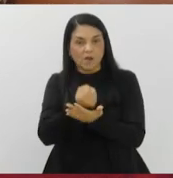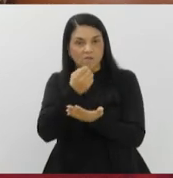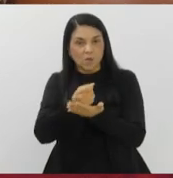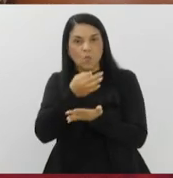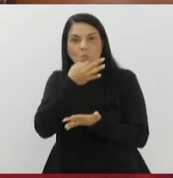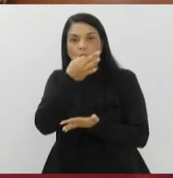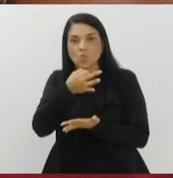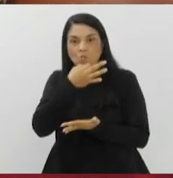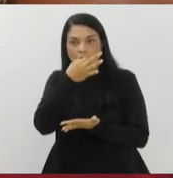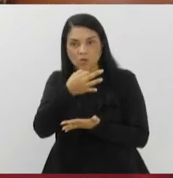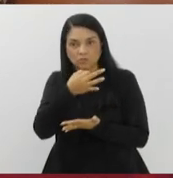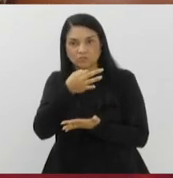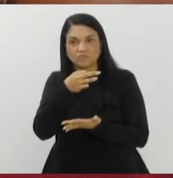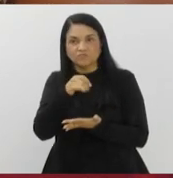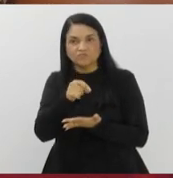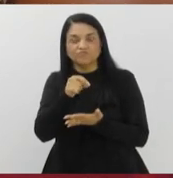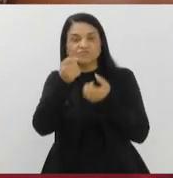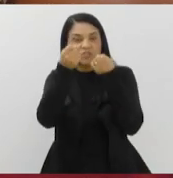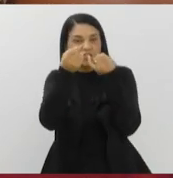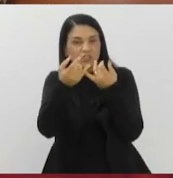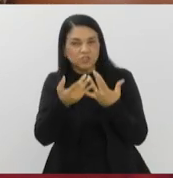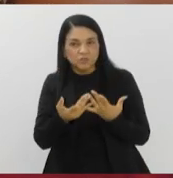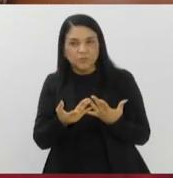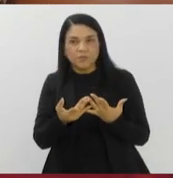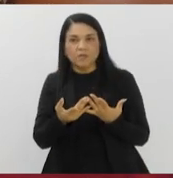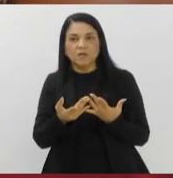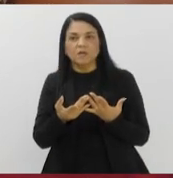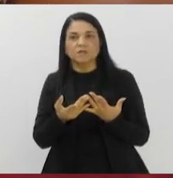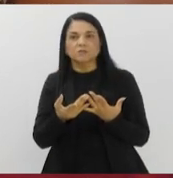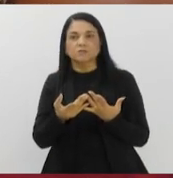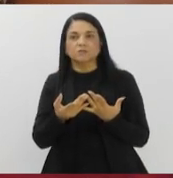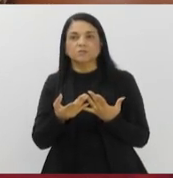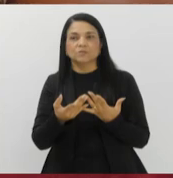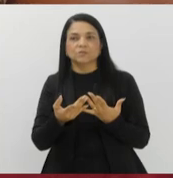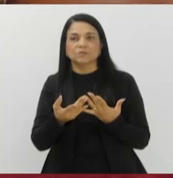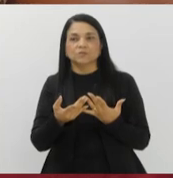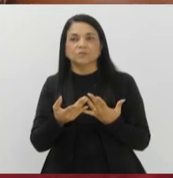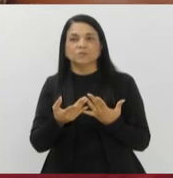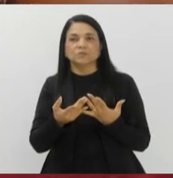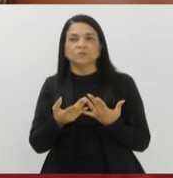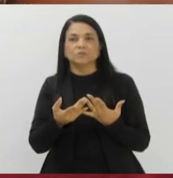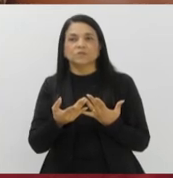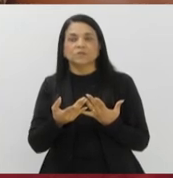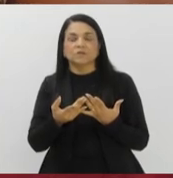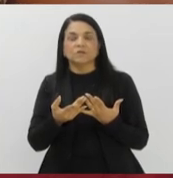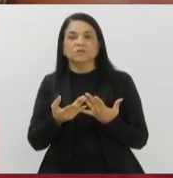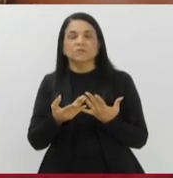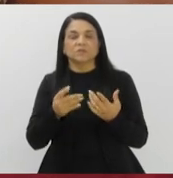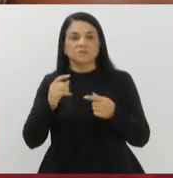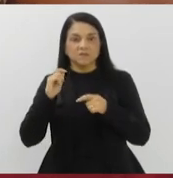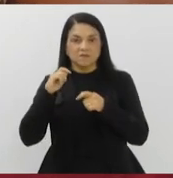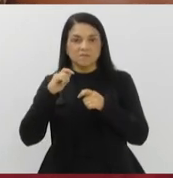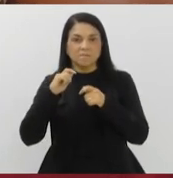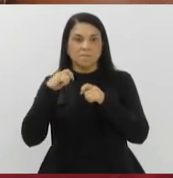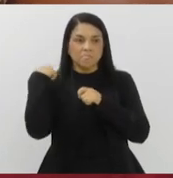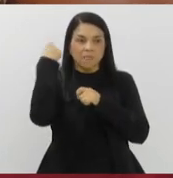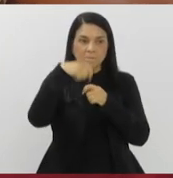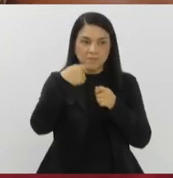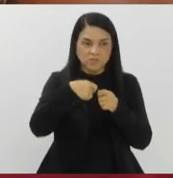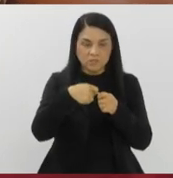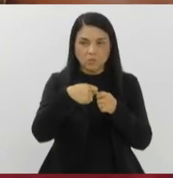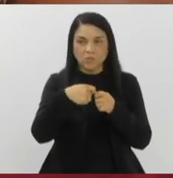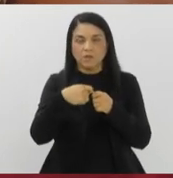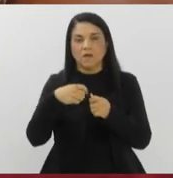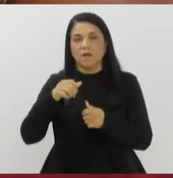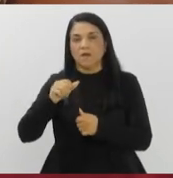né, explicando um pouquinho das nossas necessidades que a gente passa por ser pescador artesanal, né, por ser mulher,